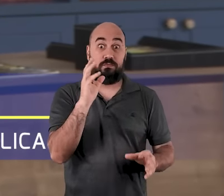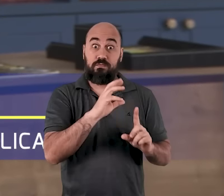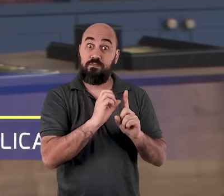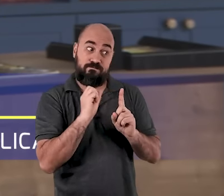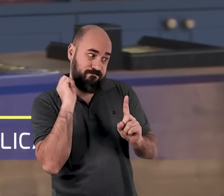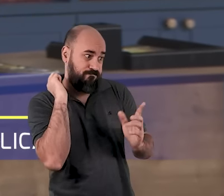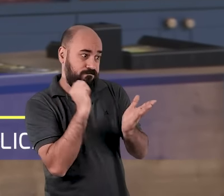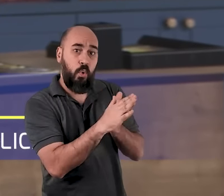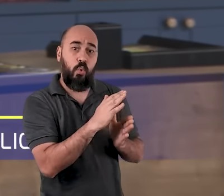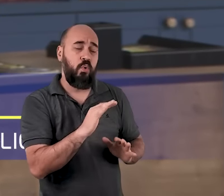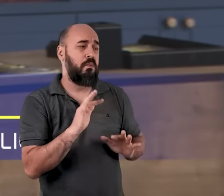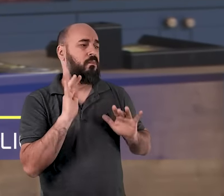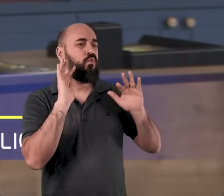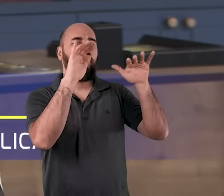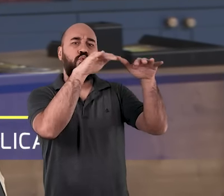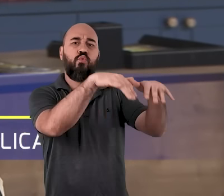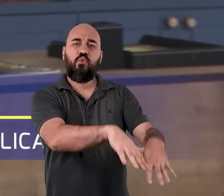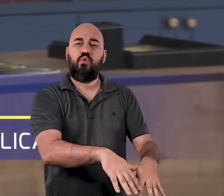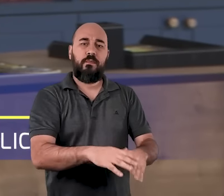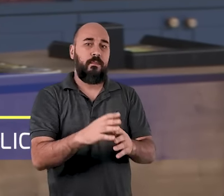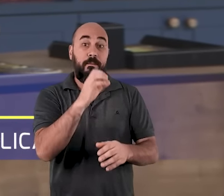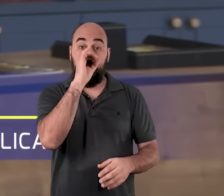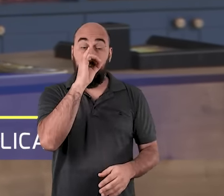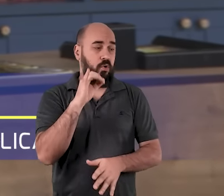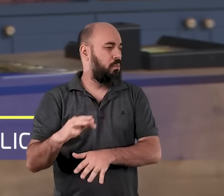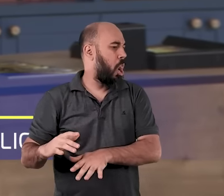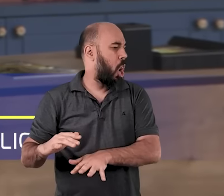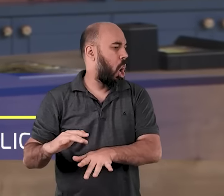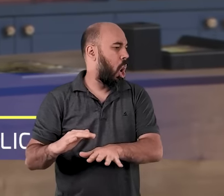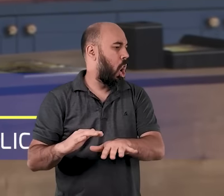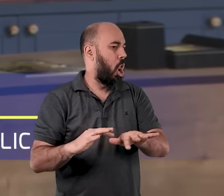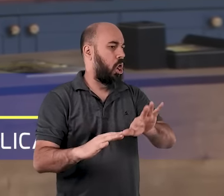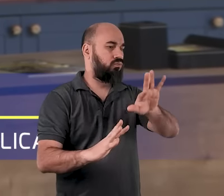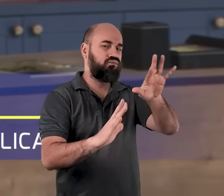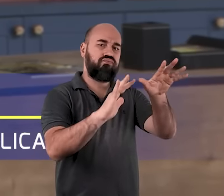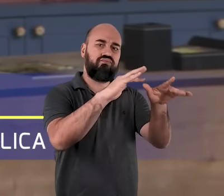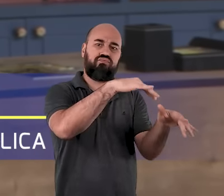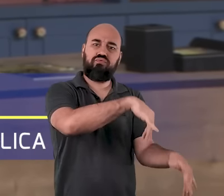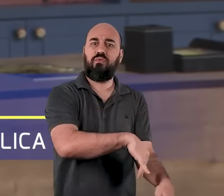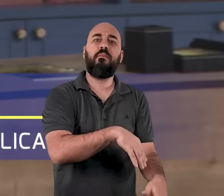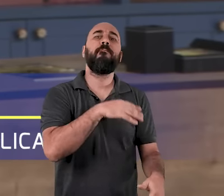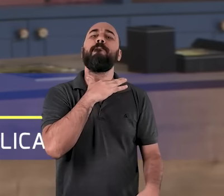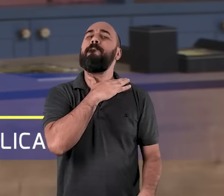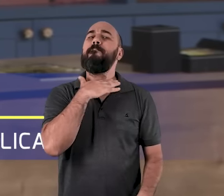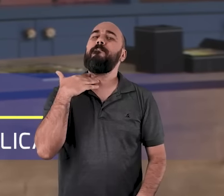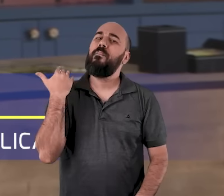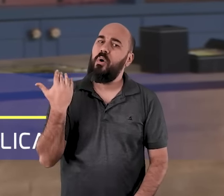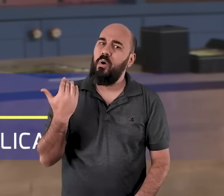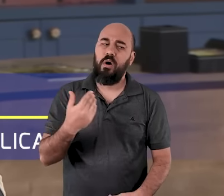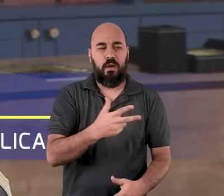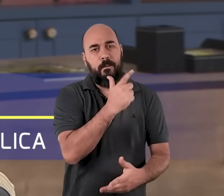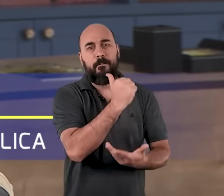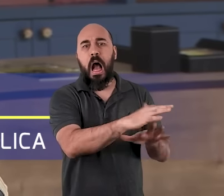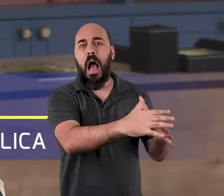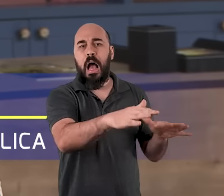numa grande manada que está ali, e os porcos caem num despenhadeiro e eles morrem afogados, eles caem no